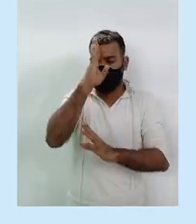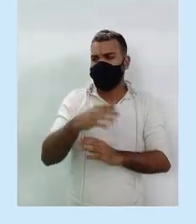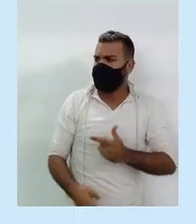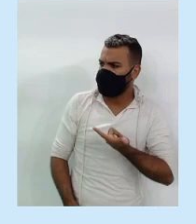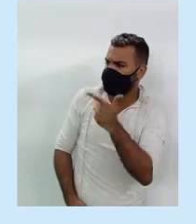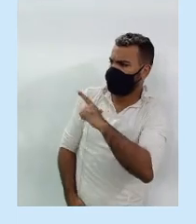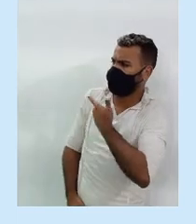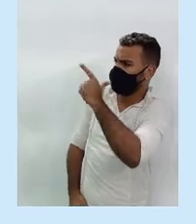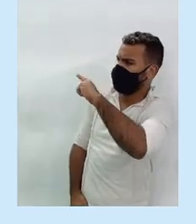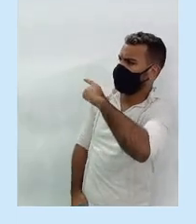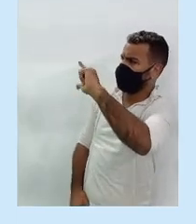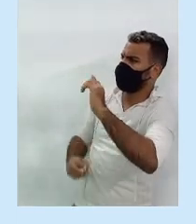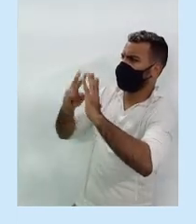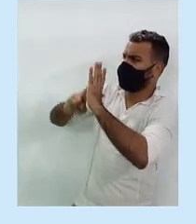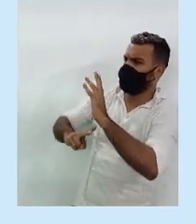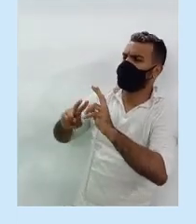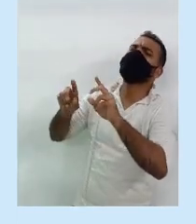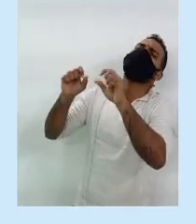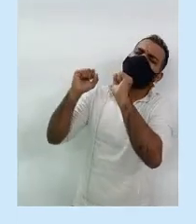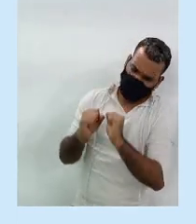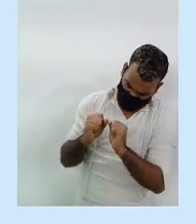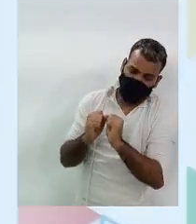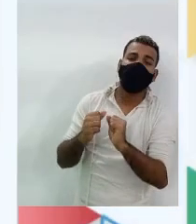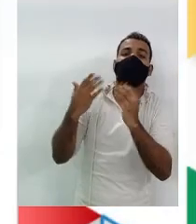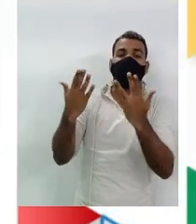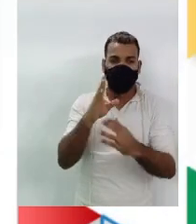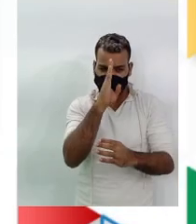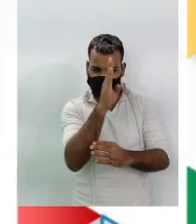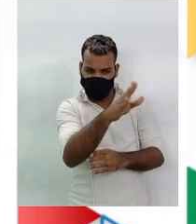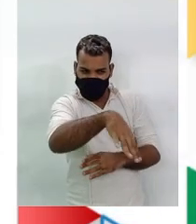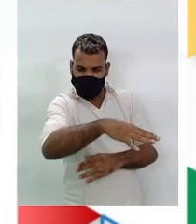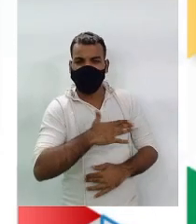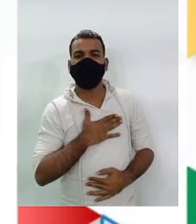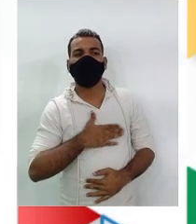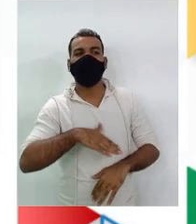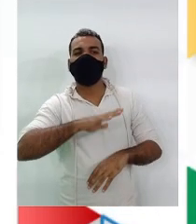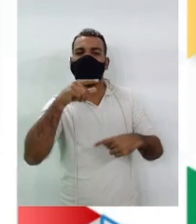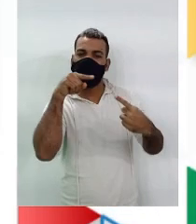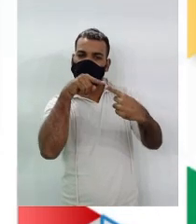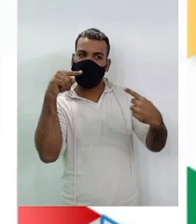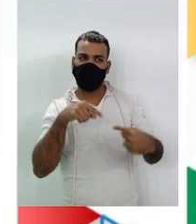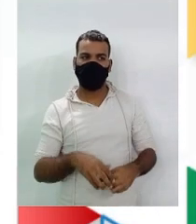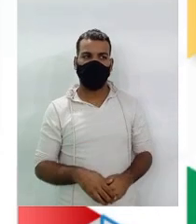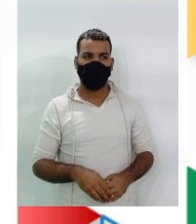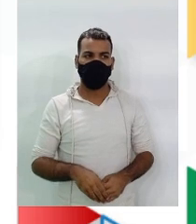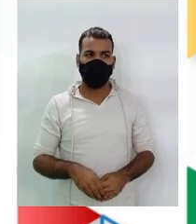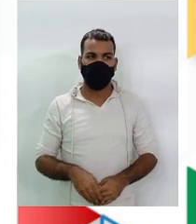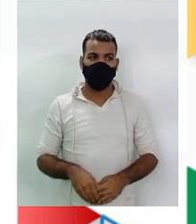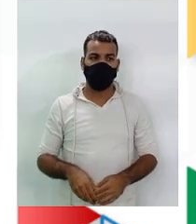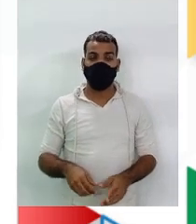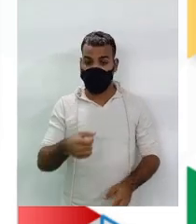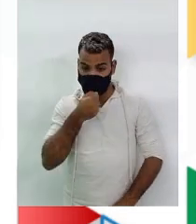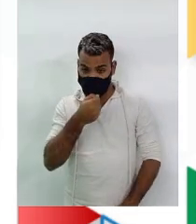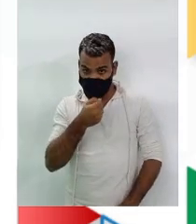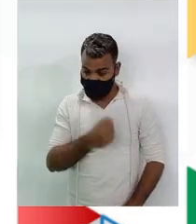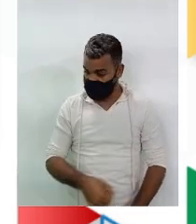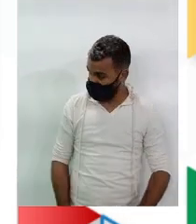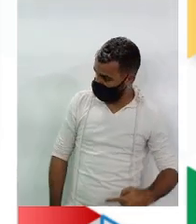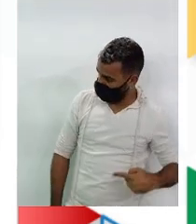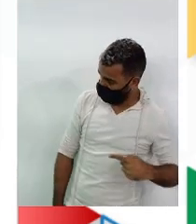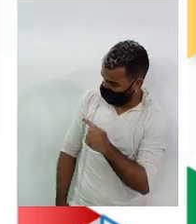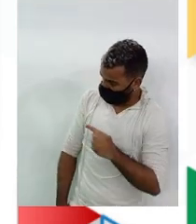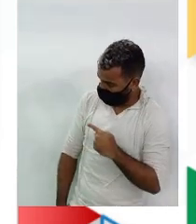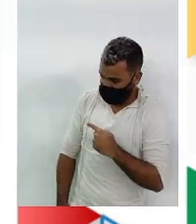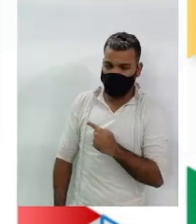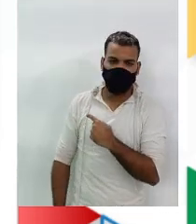possam ler, mas vamos ver aqui. Na tela ainda trago para vocês. Ao construir a notícia, o jornalista, que é